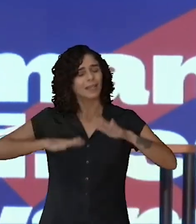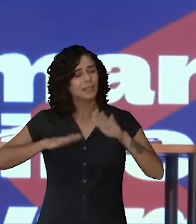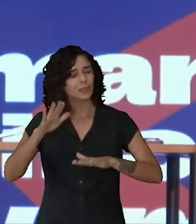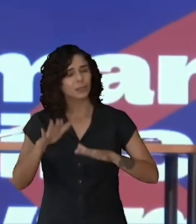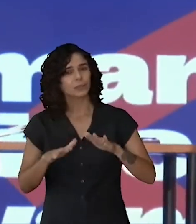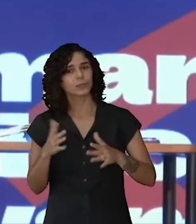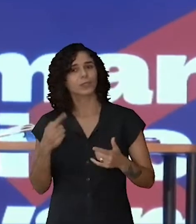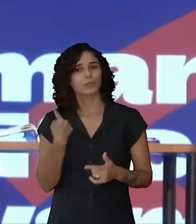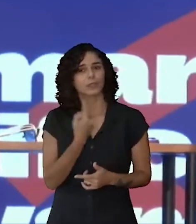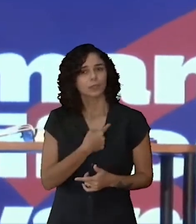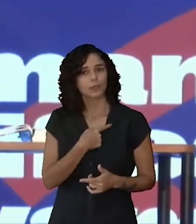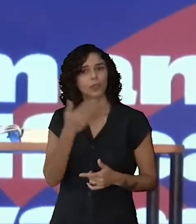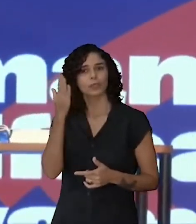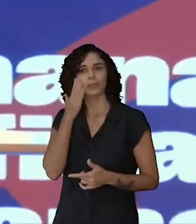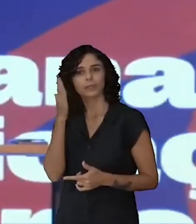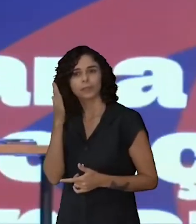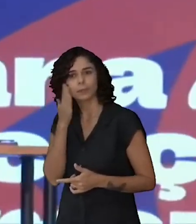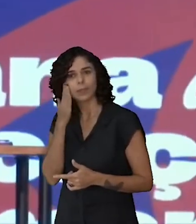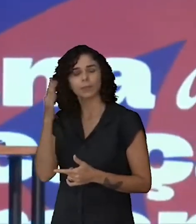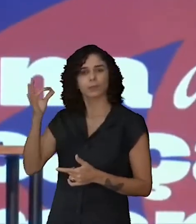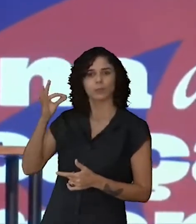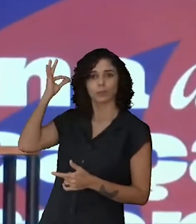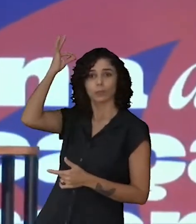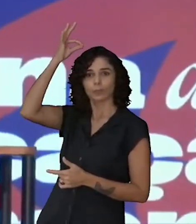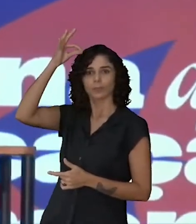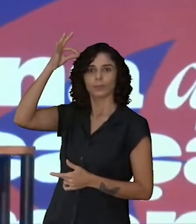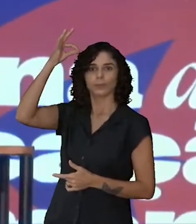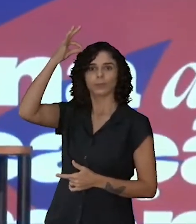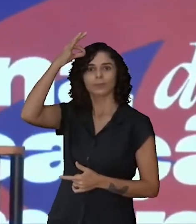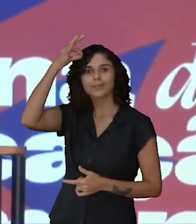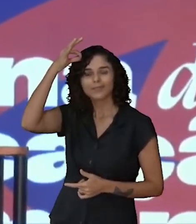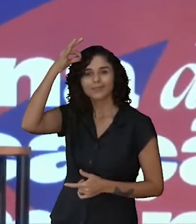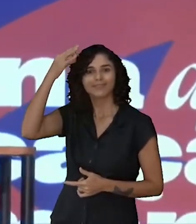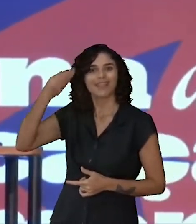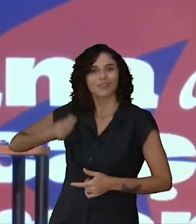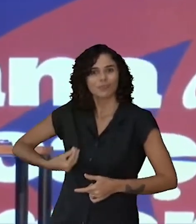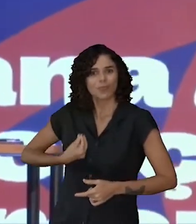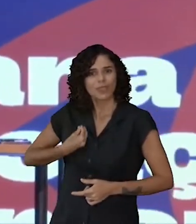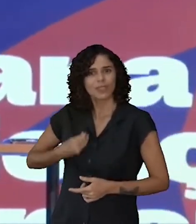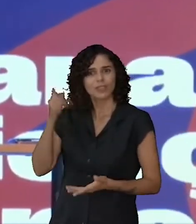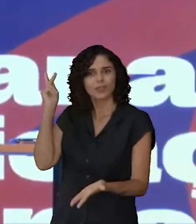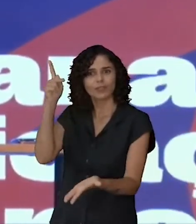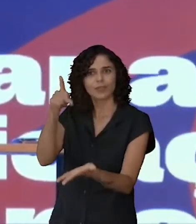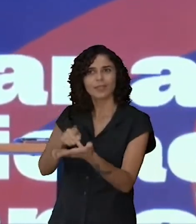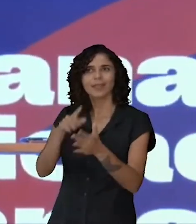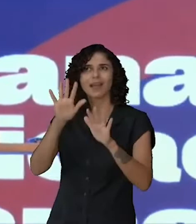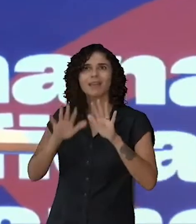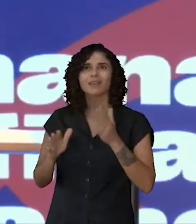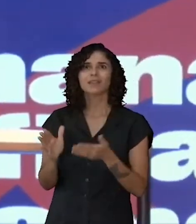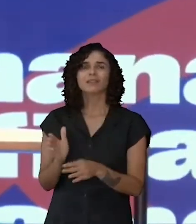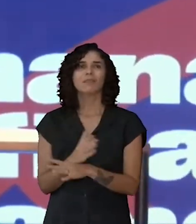que sabemos que o Espírito Santo existe, vivemos como se não soubéssemos.